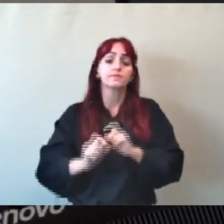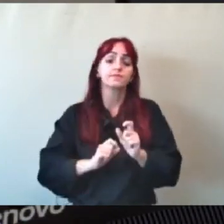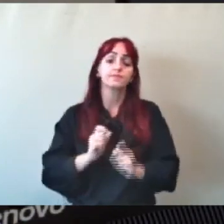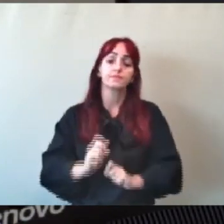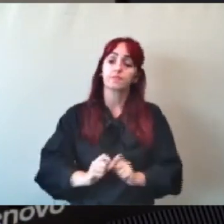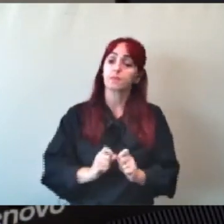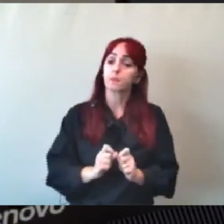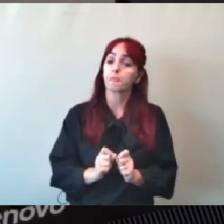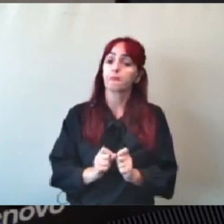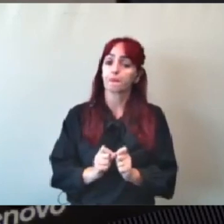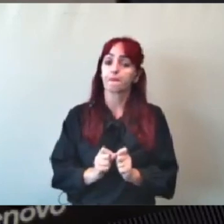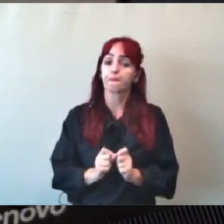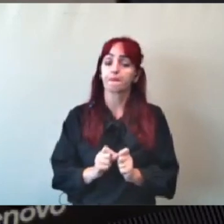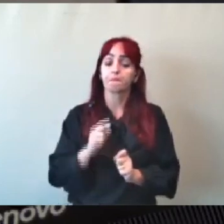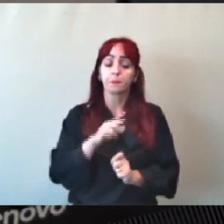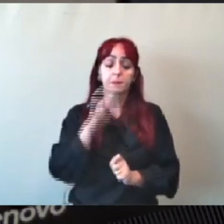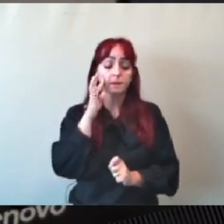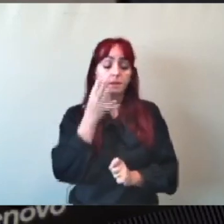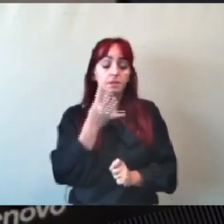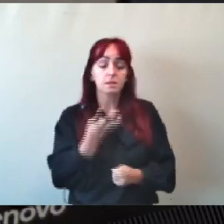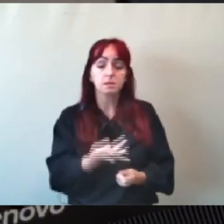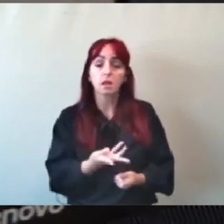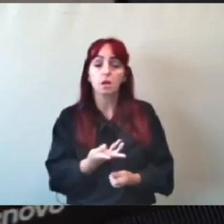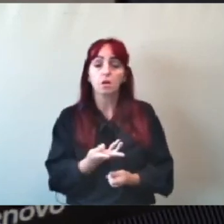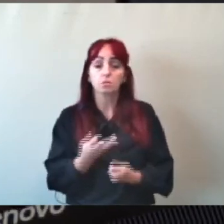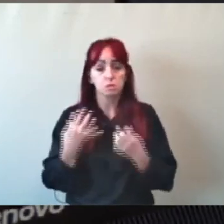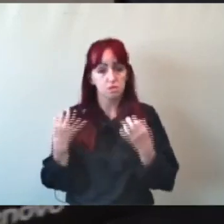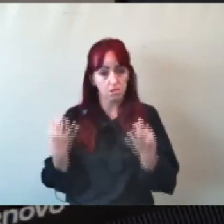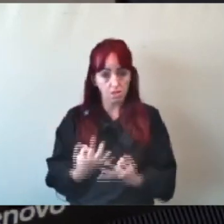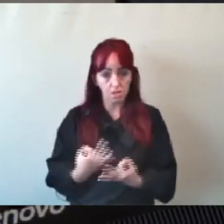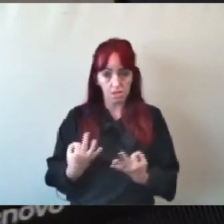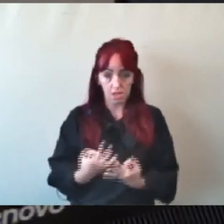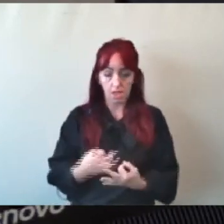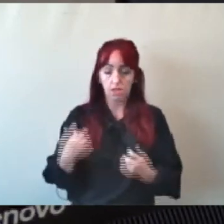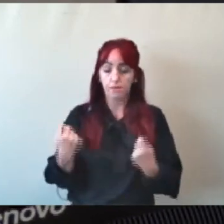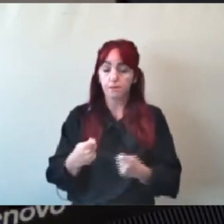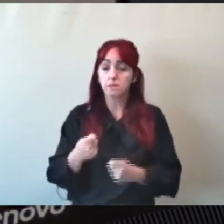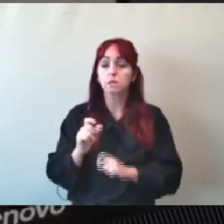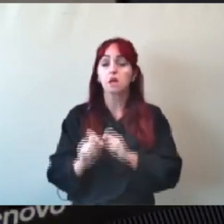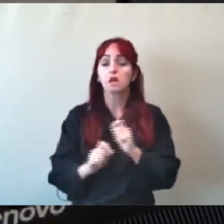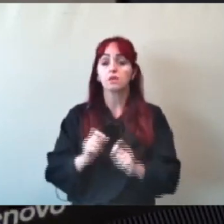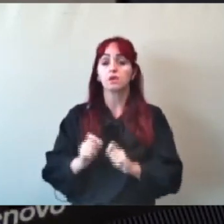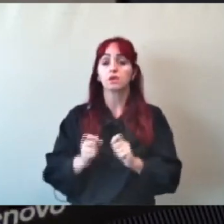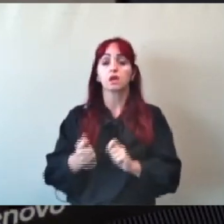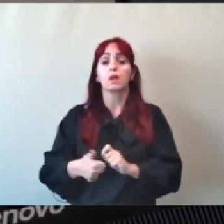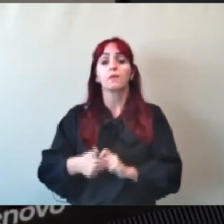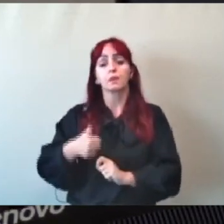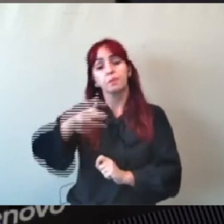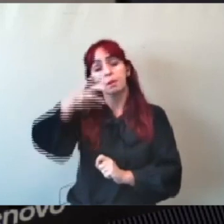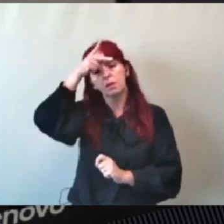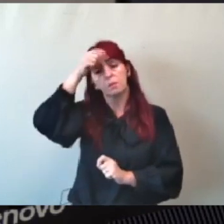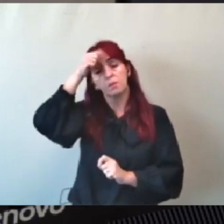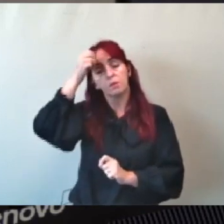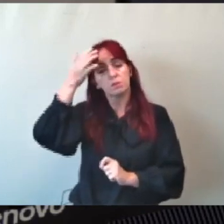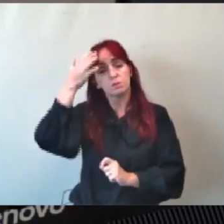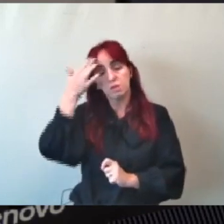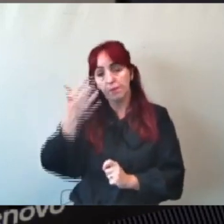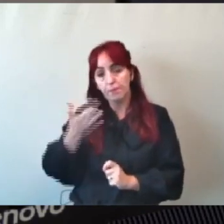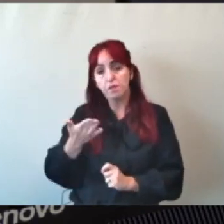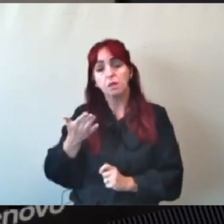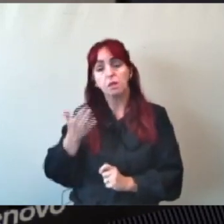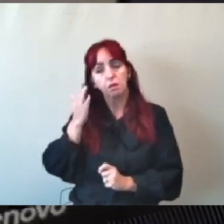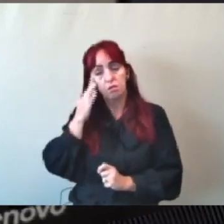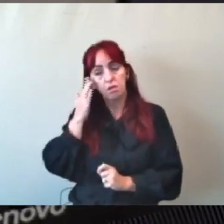essa decisão seja tomada, ela deveria chegar primeiramente ao prefeito, né, para que o prefeito